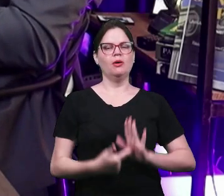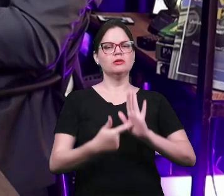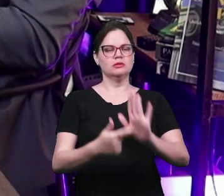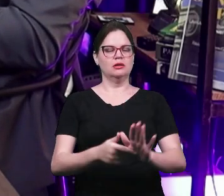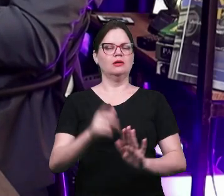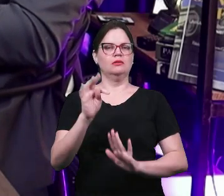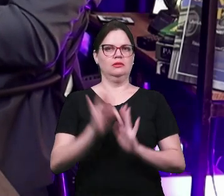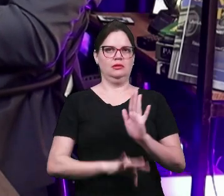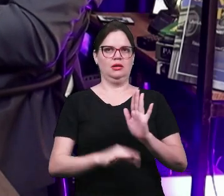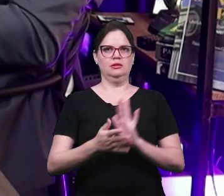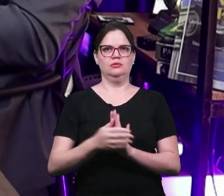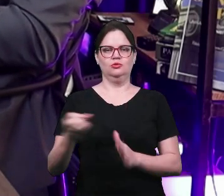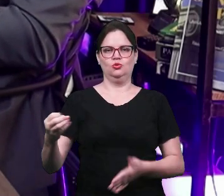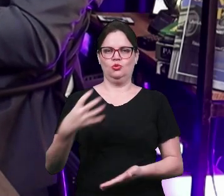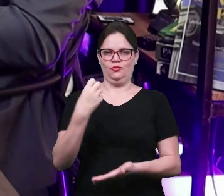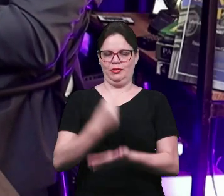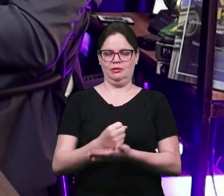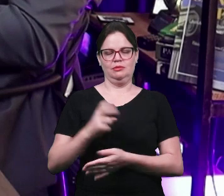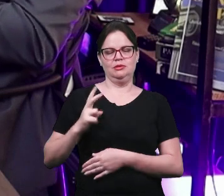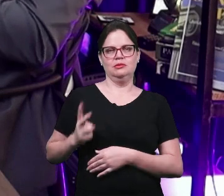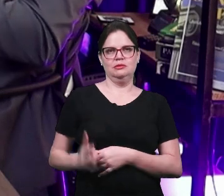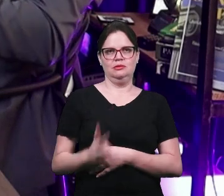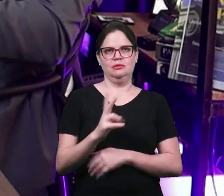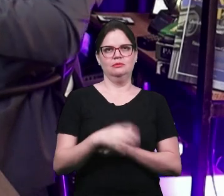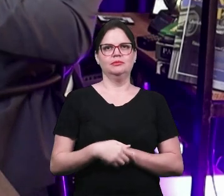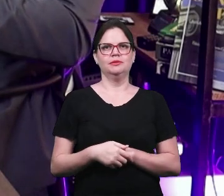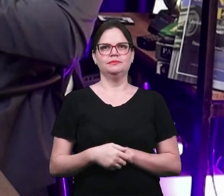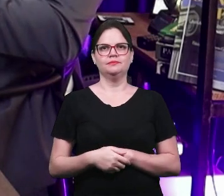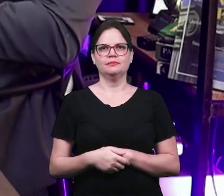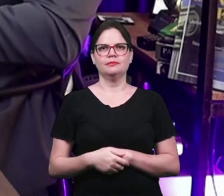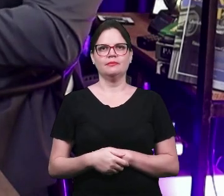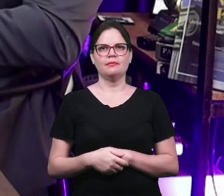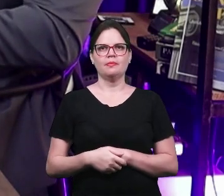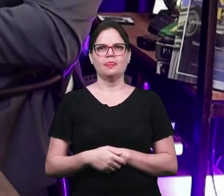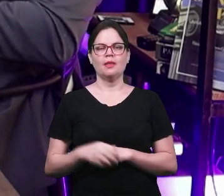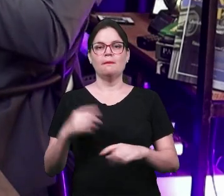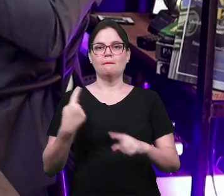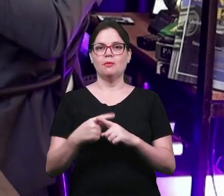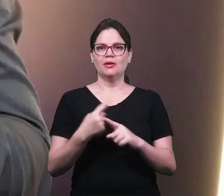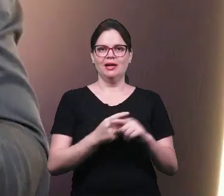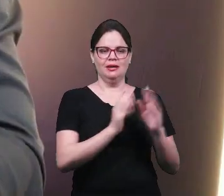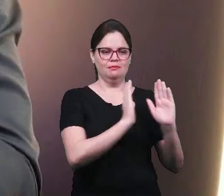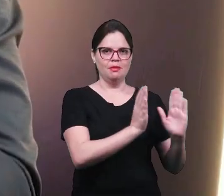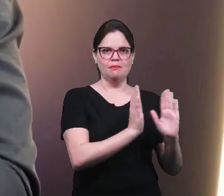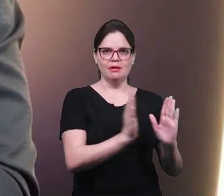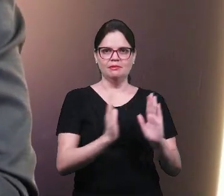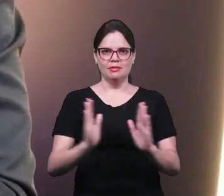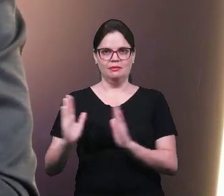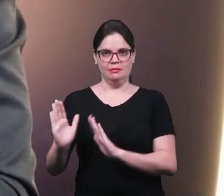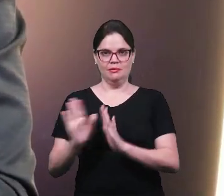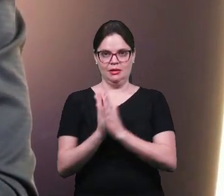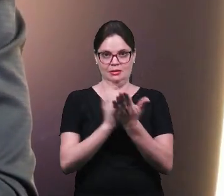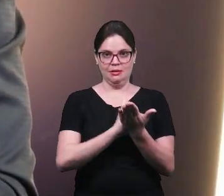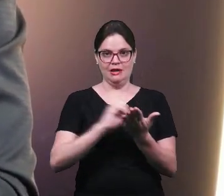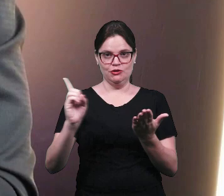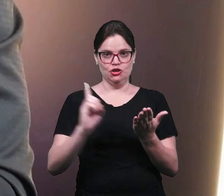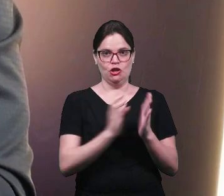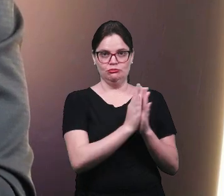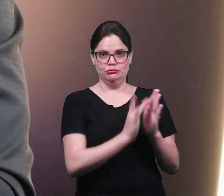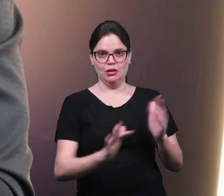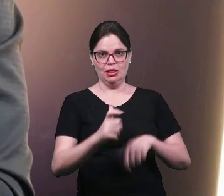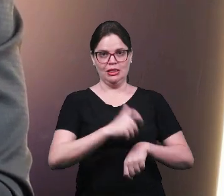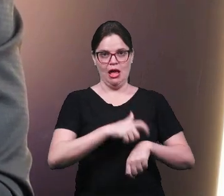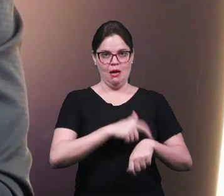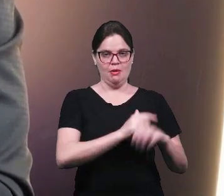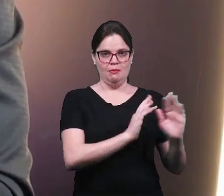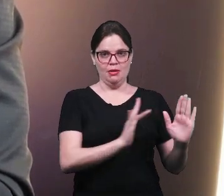refere. Está lá no Novo Testamento. O programa é Cronologia Bíblica, mas nós vamos fazer essas referências, Porque lá no livro de